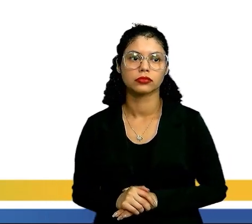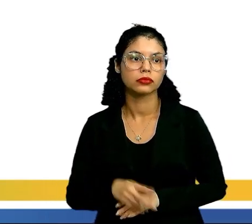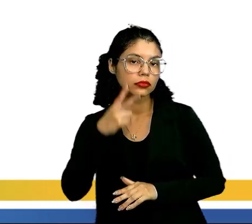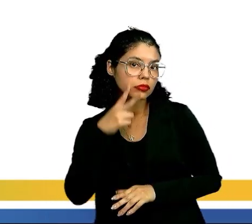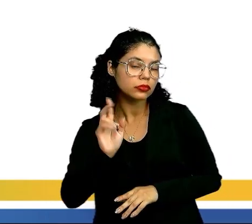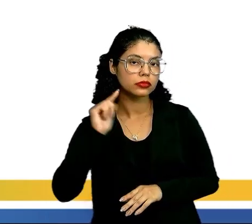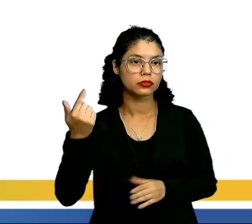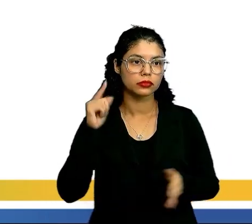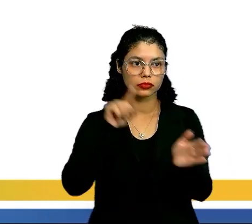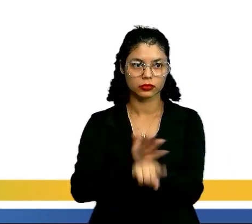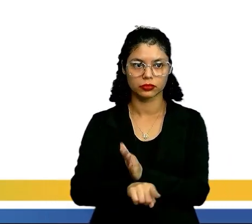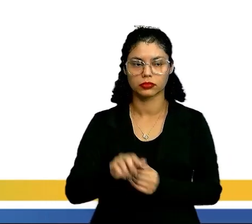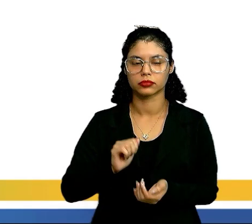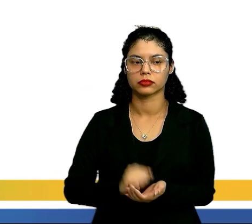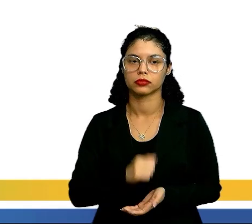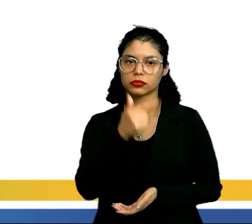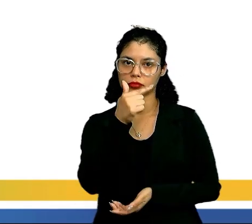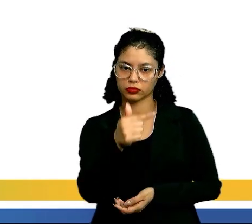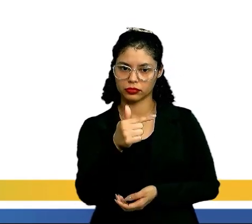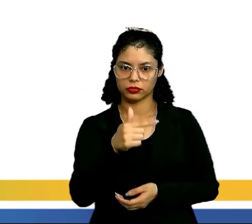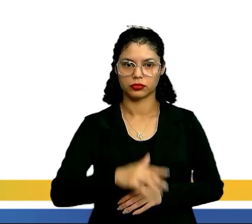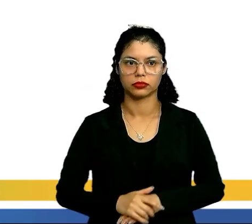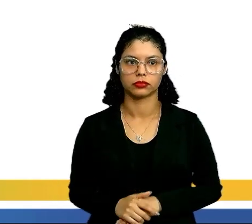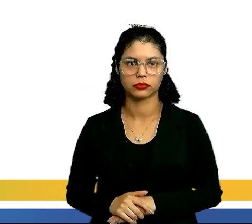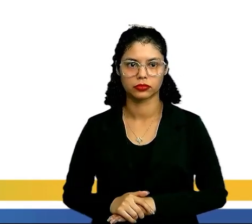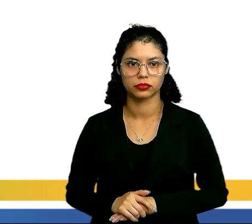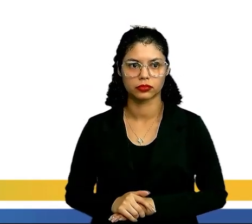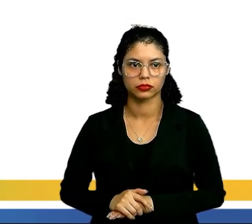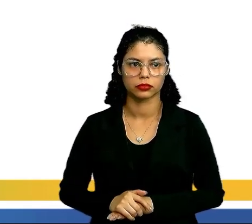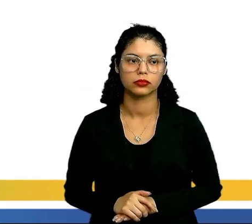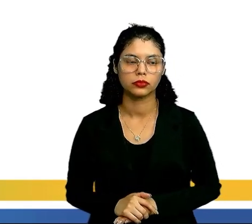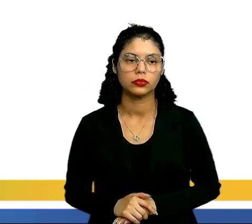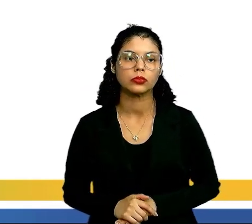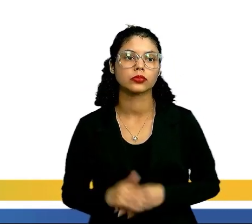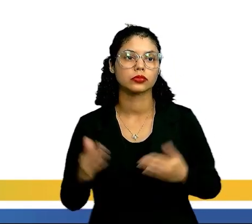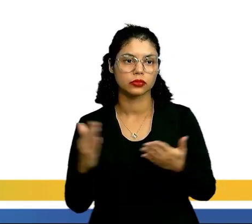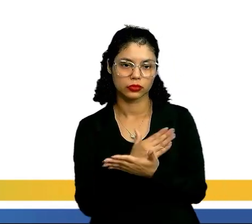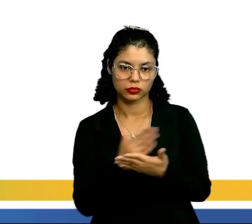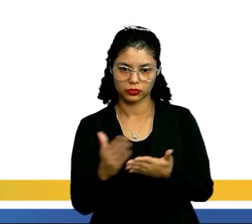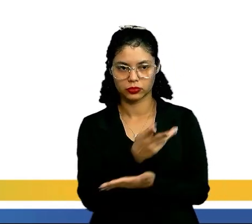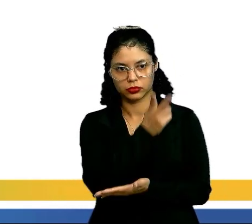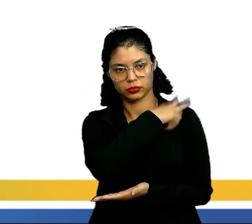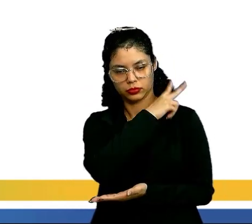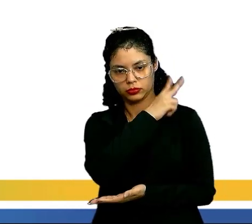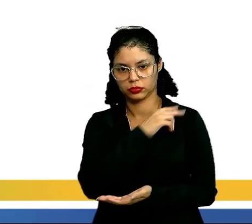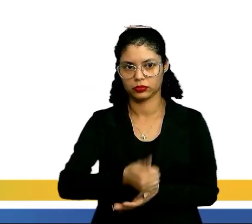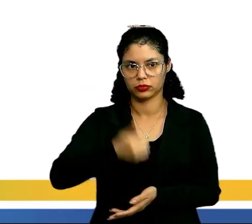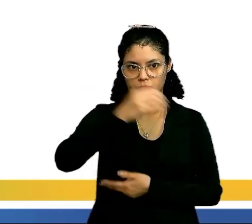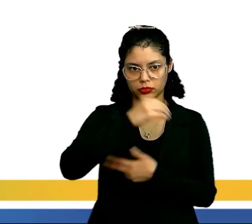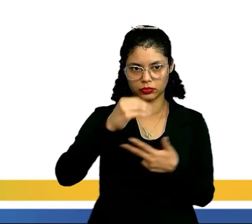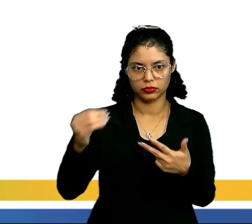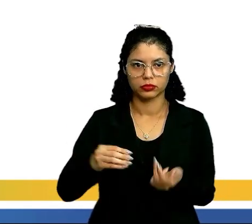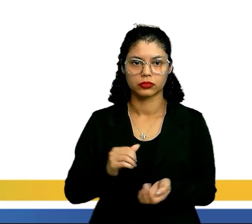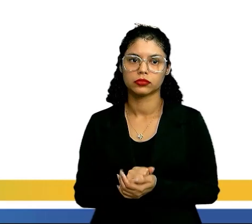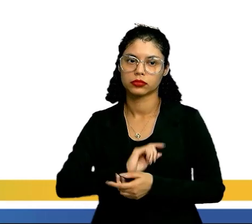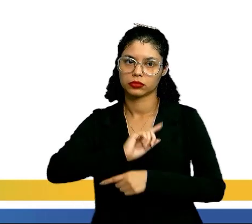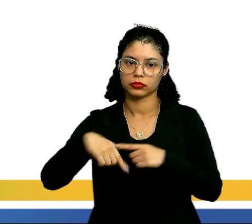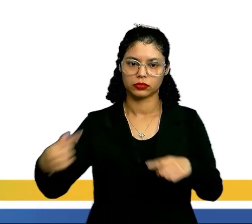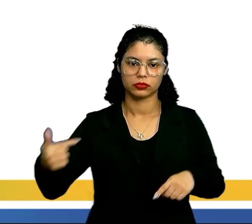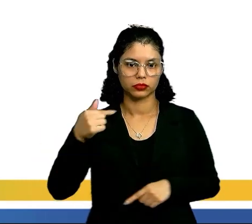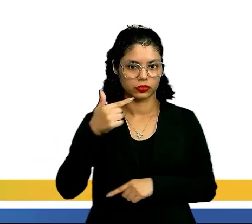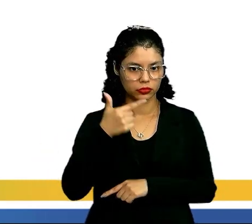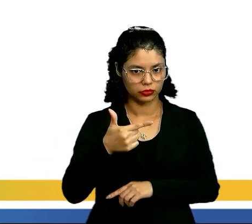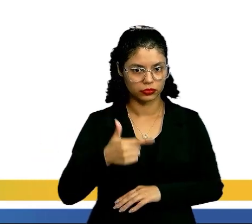Vejamos uma próxima questão. Questão de número 7. Tá? Livro do segundo ano, a prova Enem, na